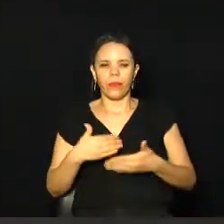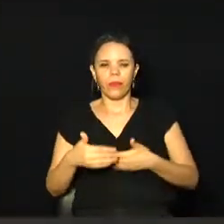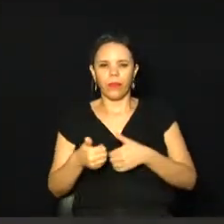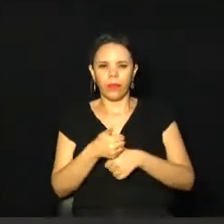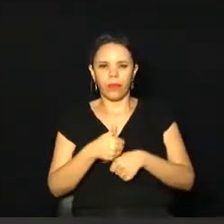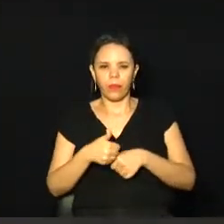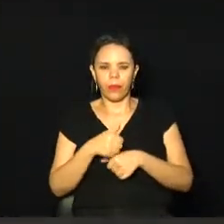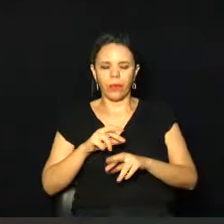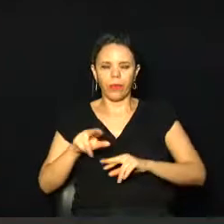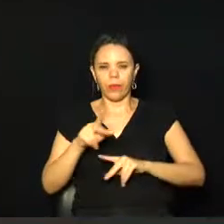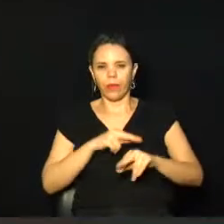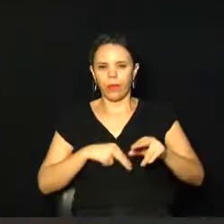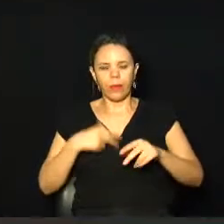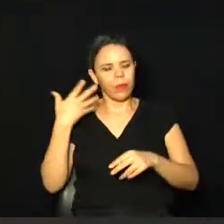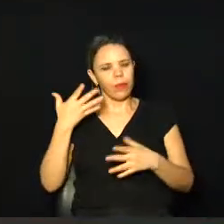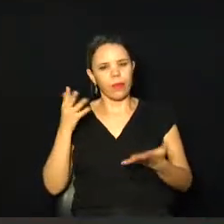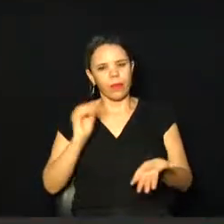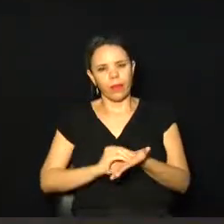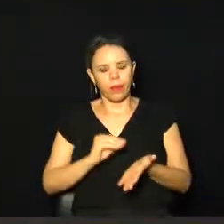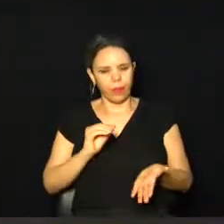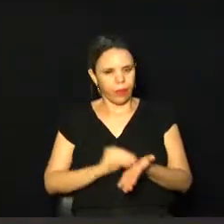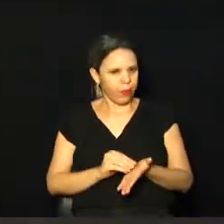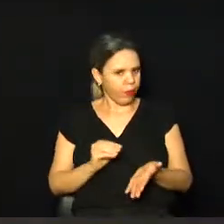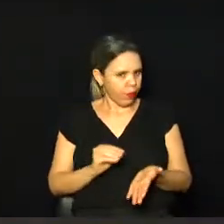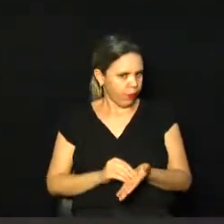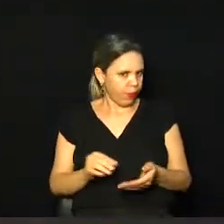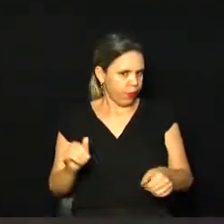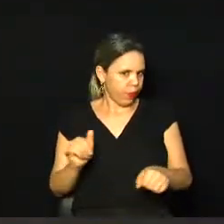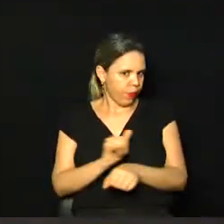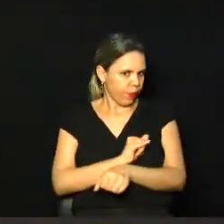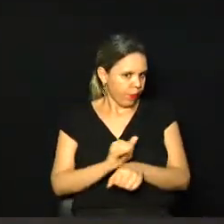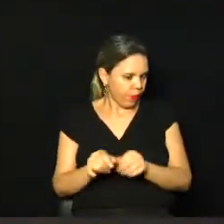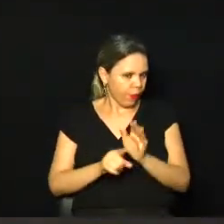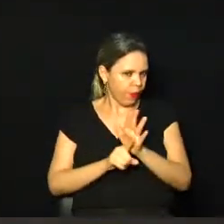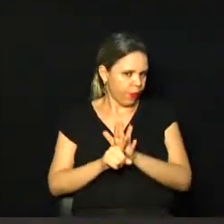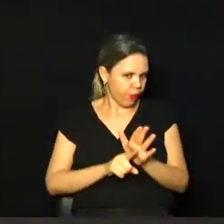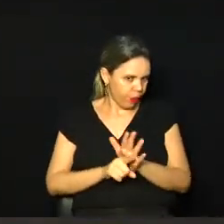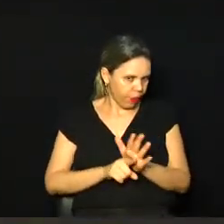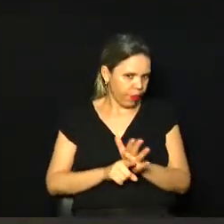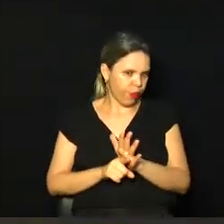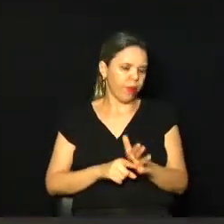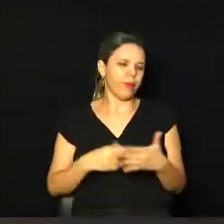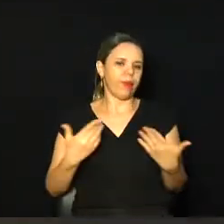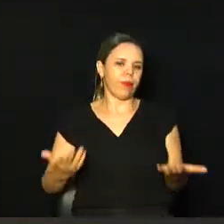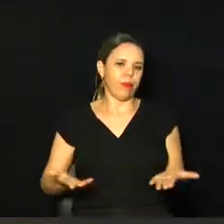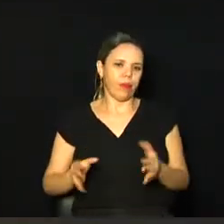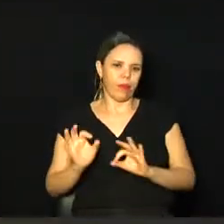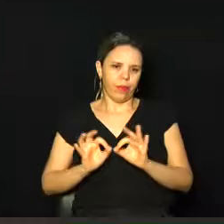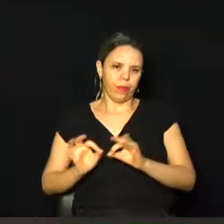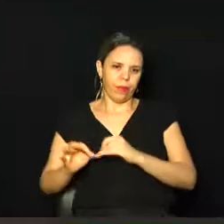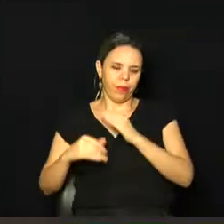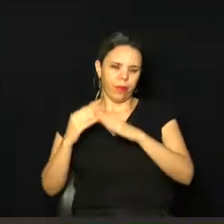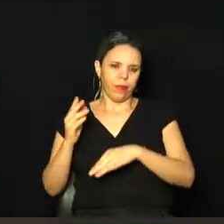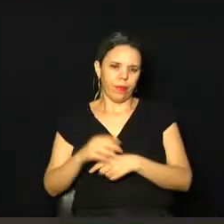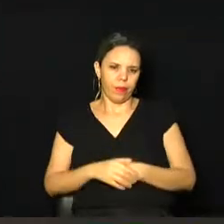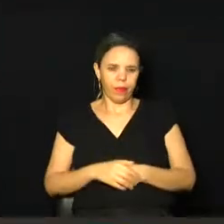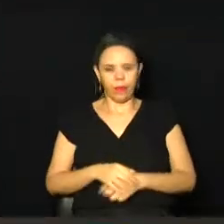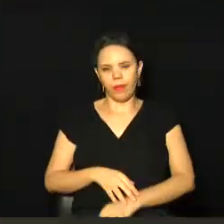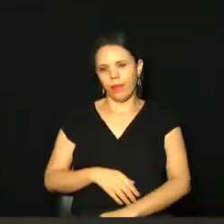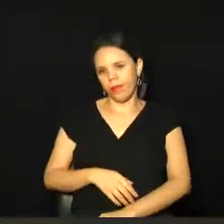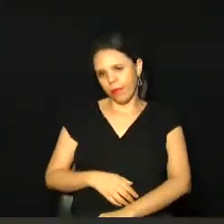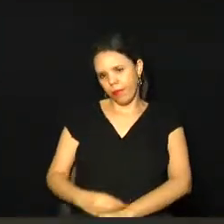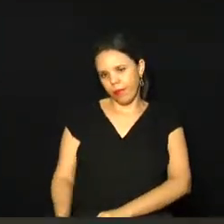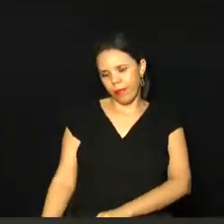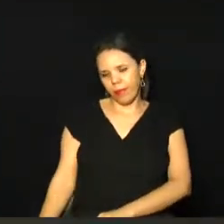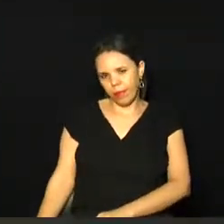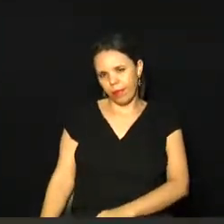das nossas convenções, ainda nos falta ferramentas, ainda nos faltam pesquisas. Estamos aprimorando muito, mas a gente